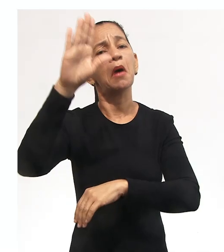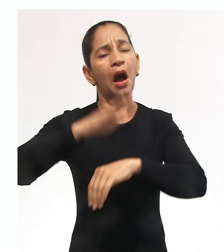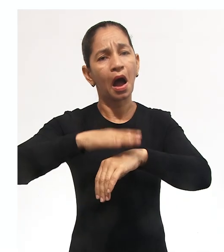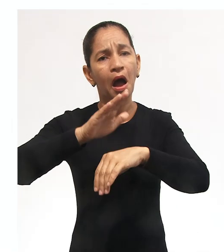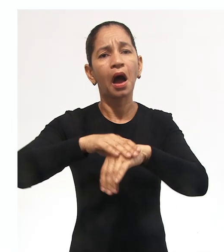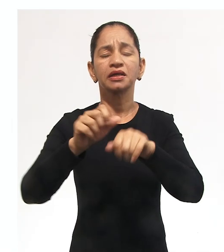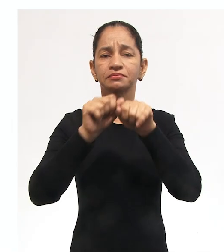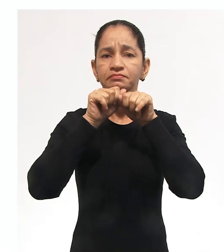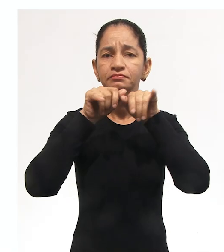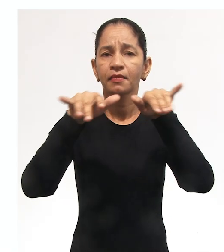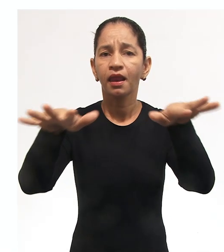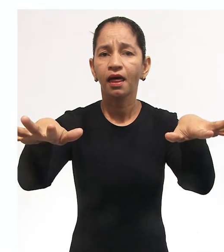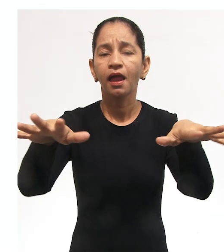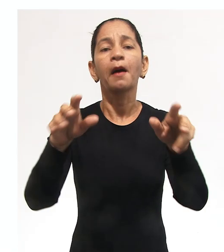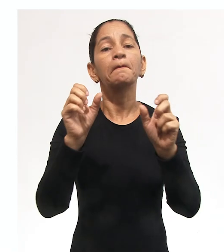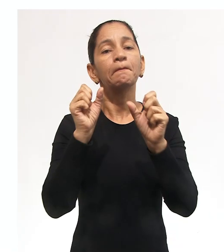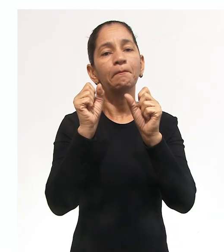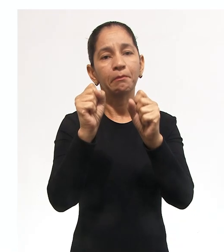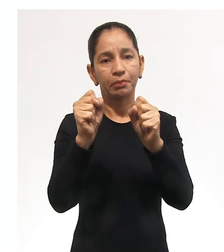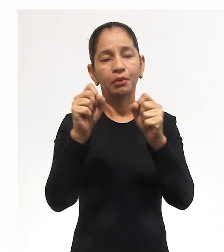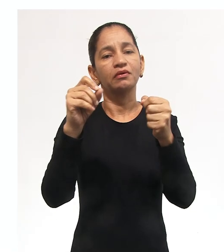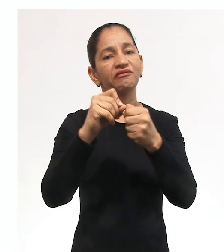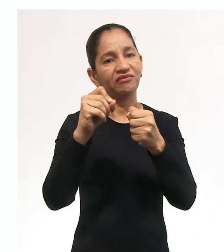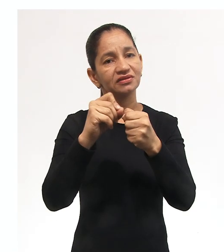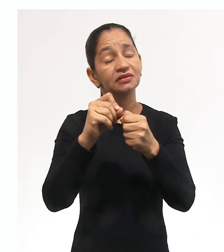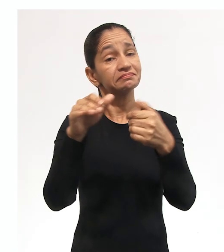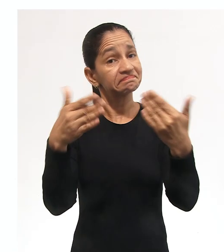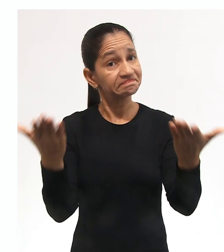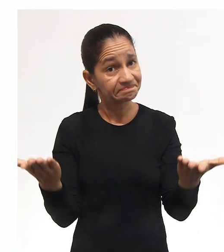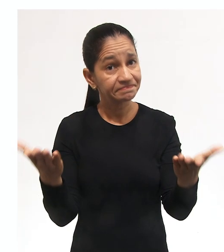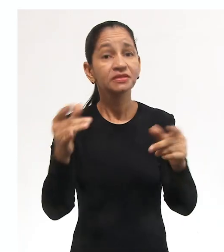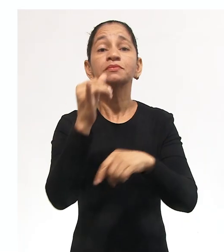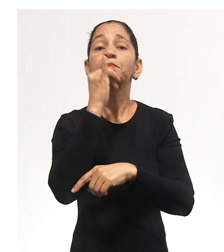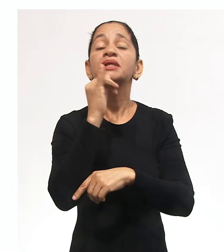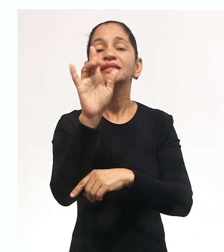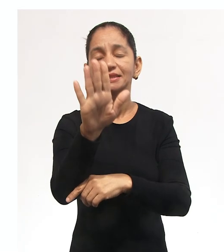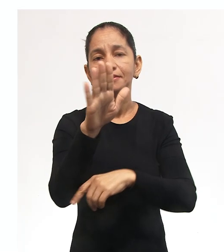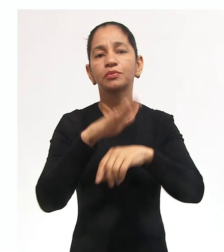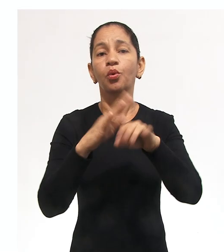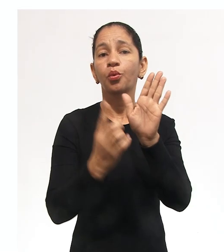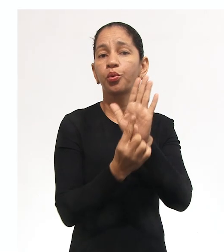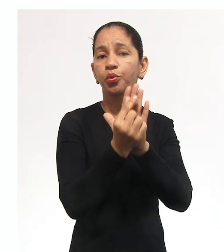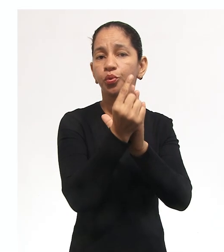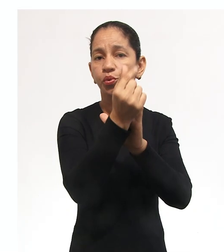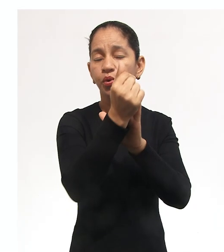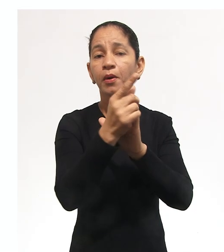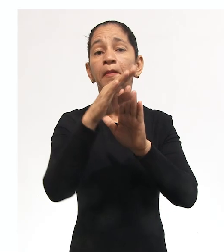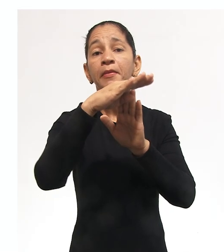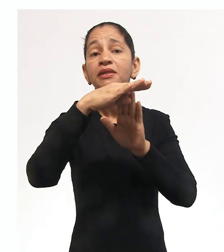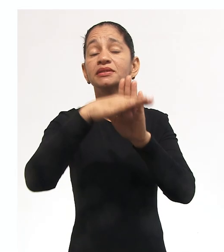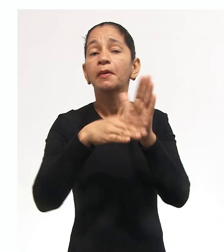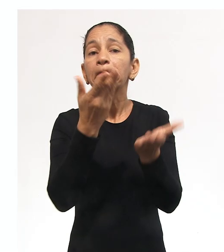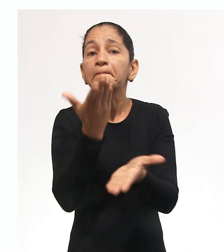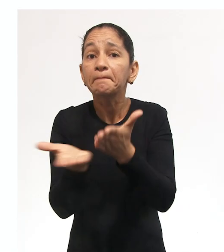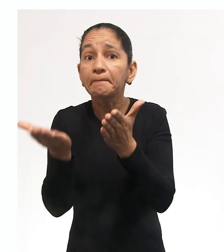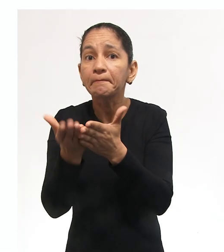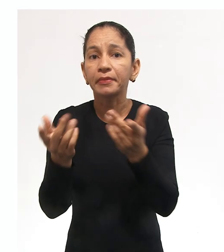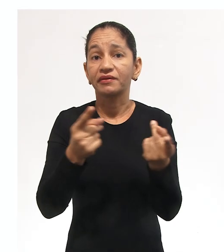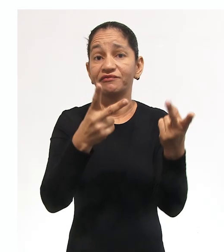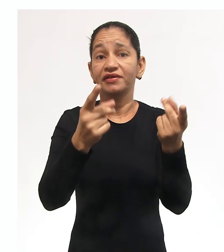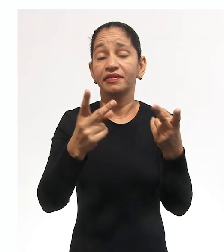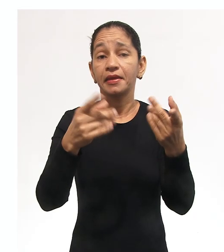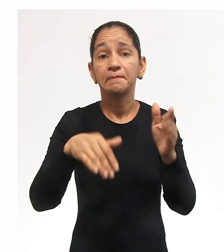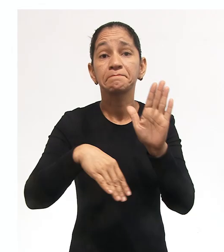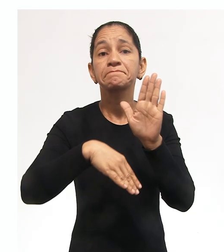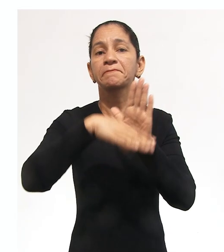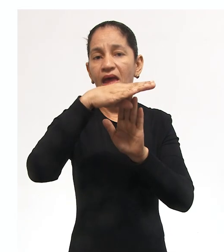fazer diferentes implementações ao longo da sua atuação, ok? Exemplo, né, econômico, redução de perdas e aumento